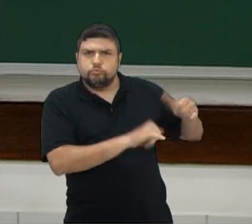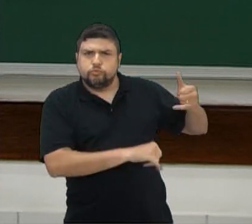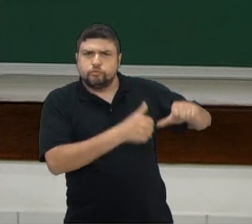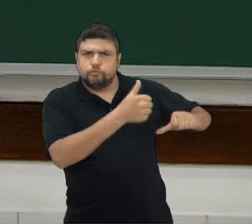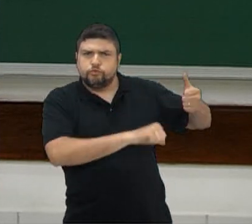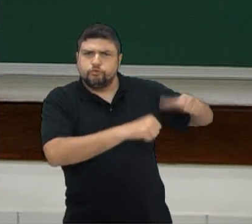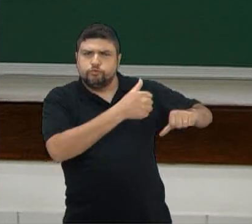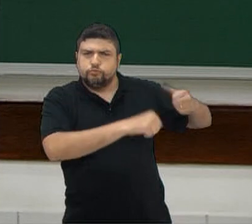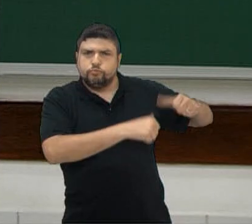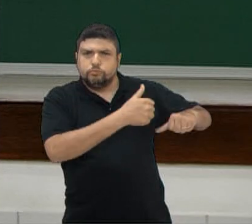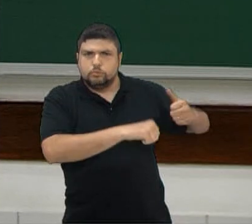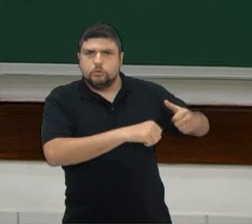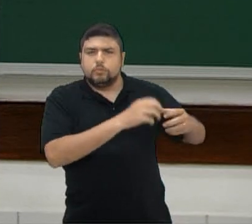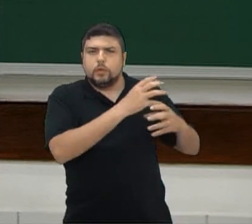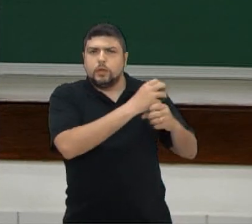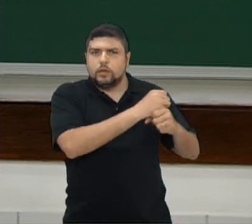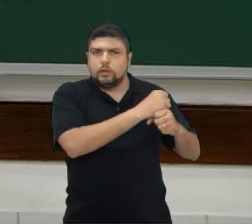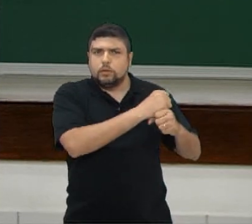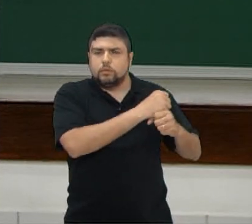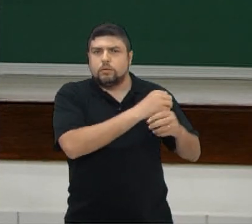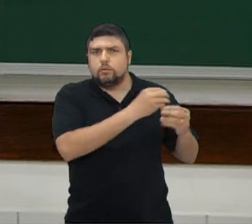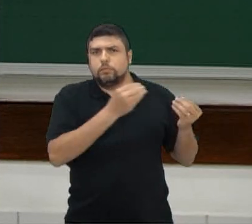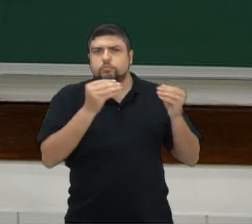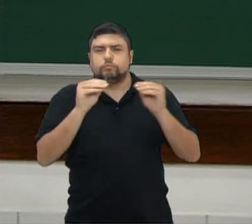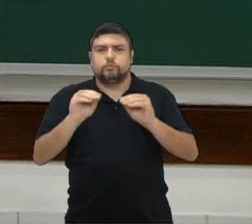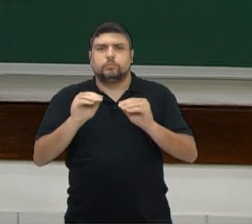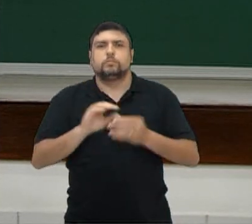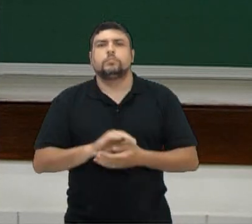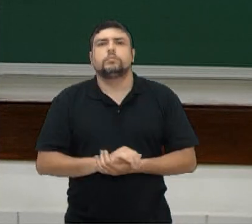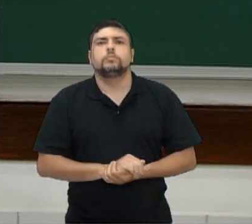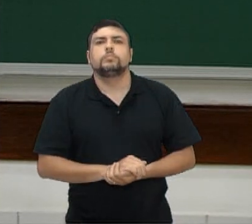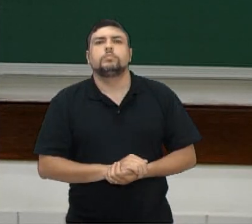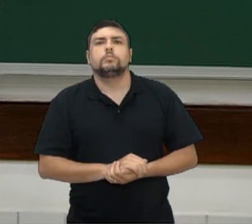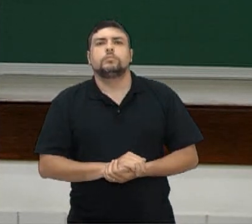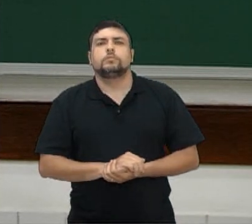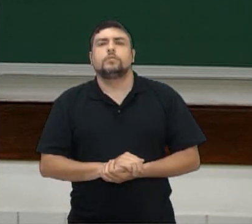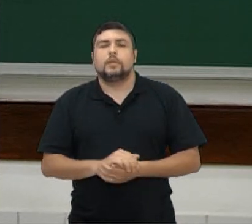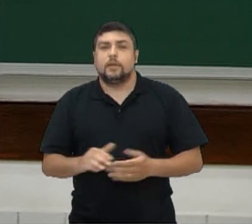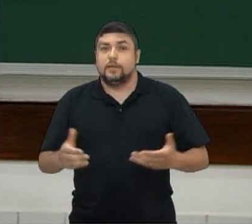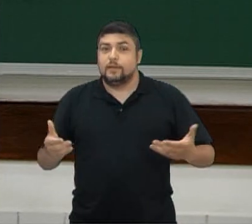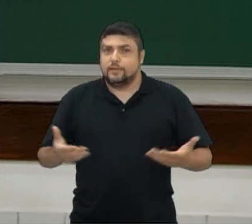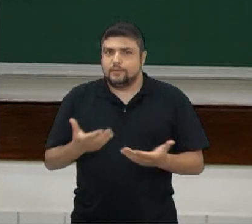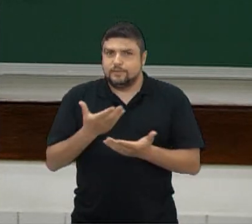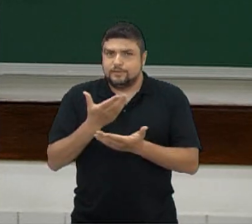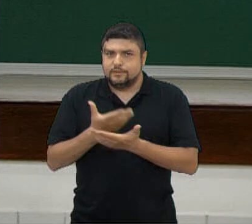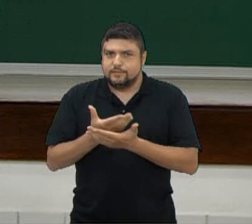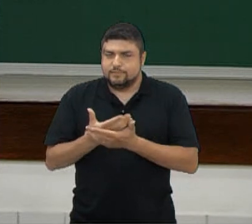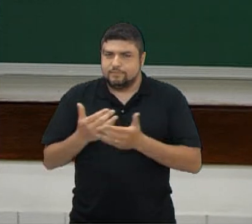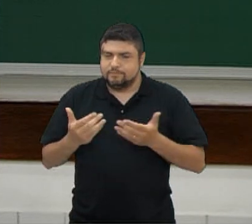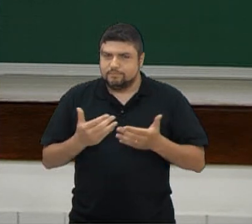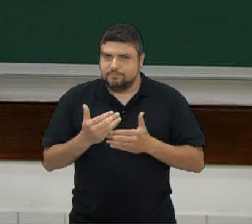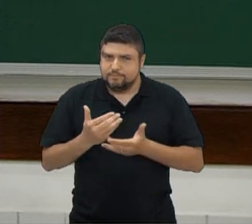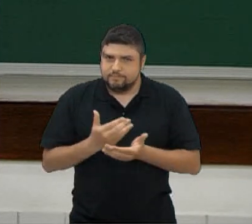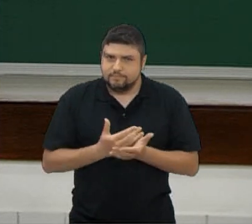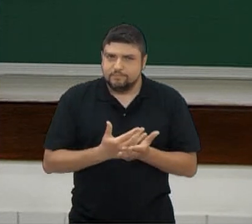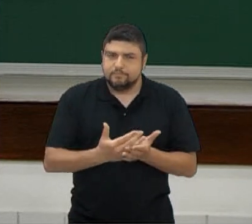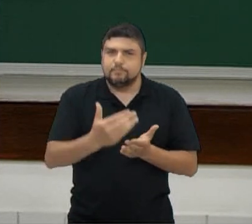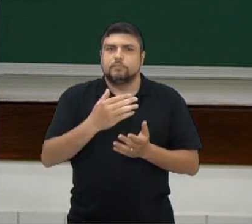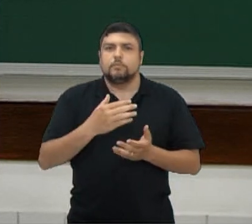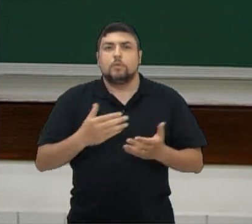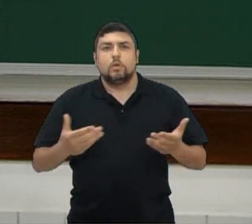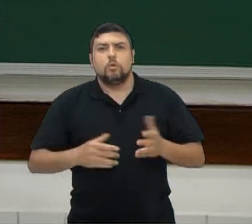das notas no registro de classe online. Ok, pessoal? Então, vamos para a nossa aulinha de hoje, Hoje a gente vai aprender sobre